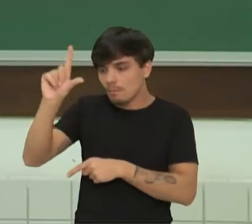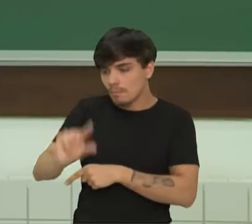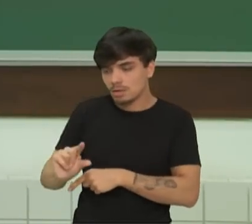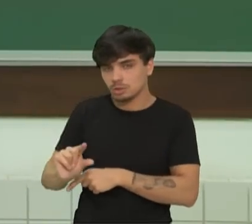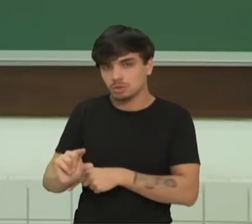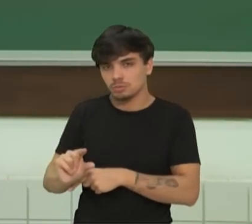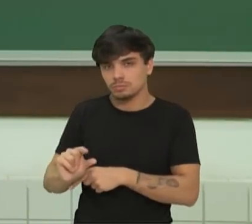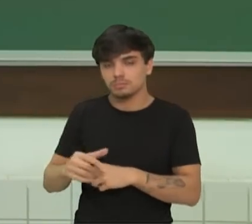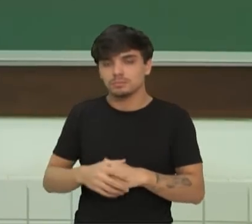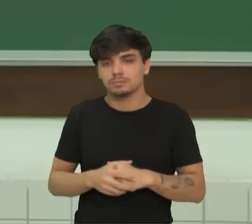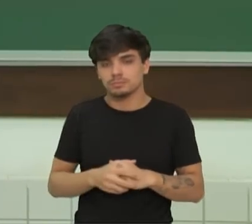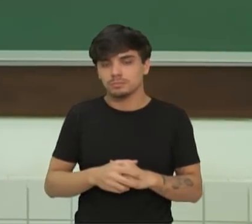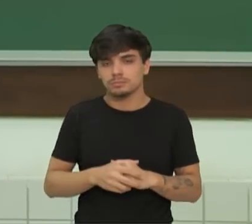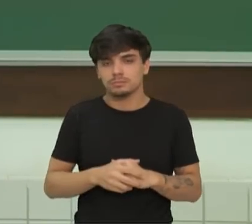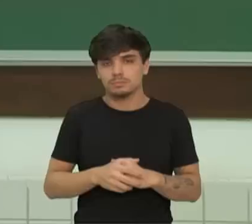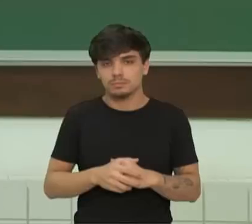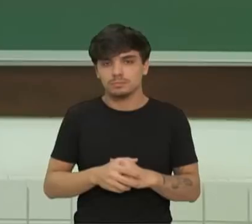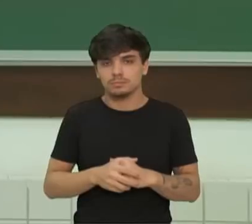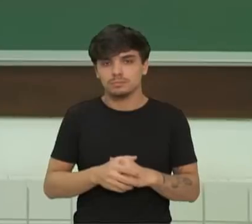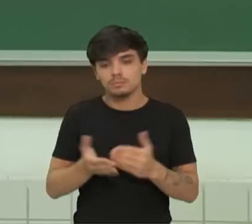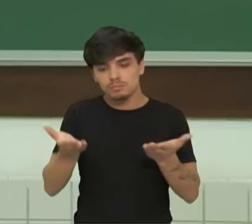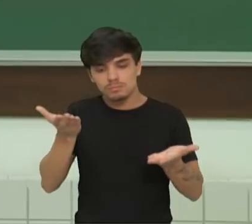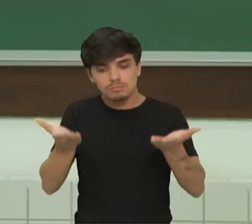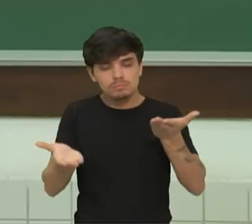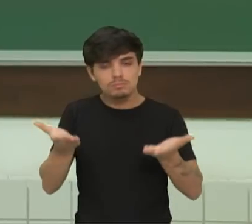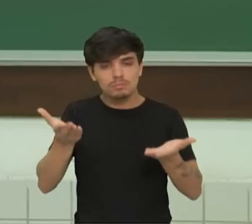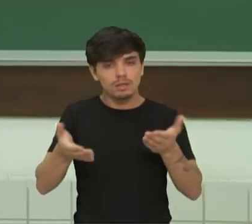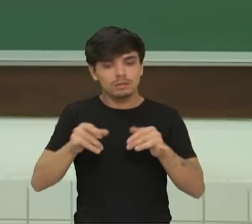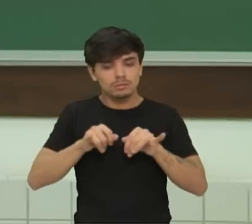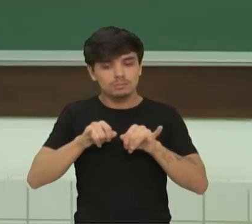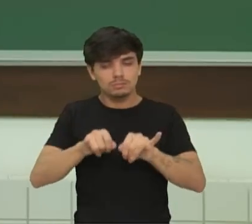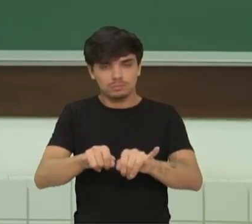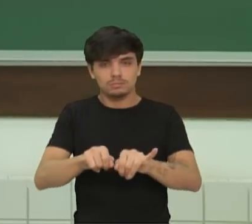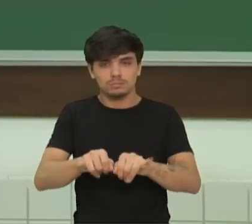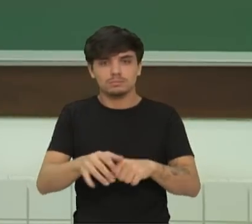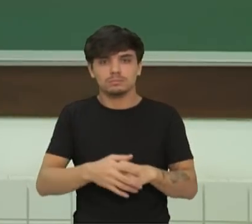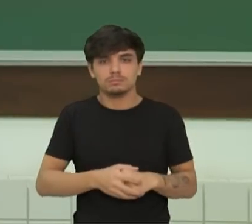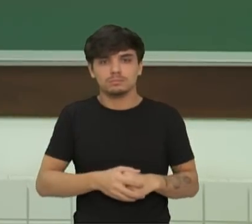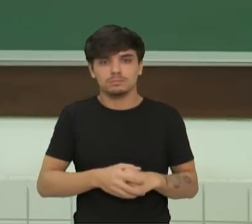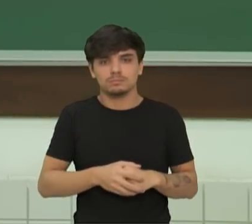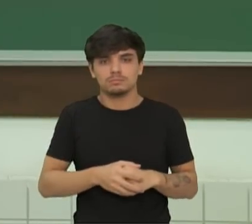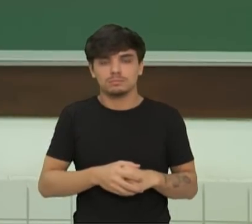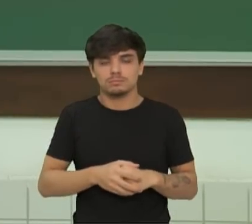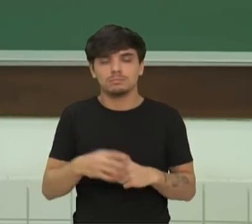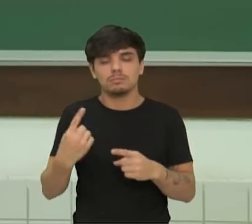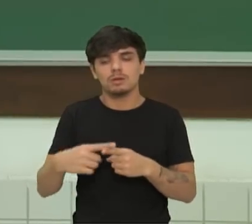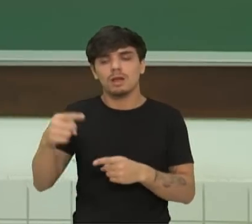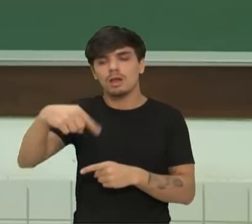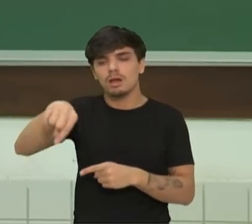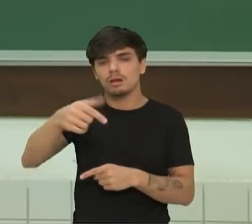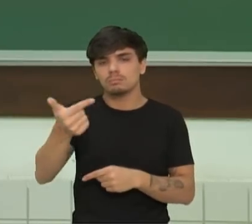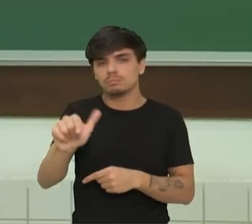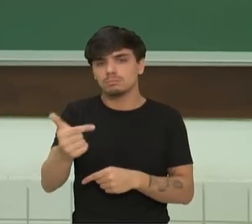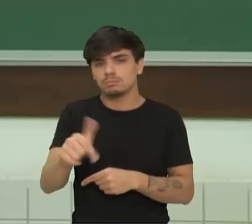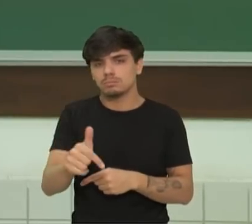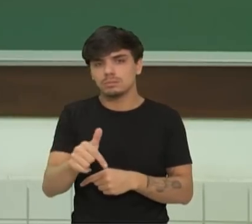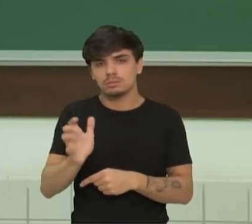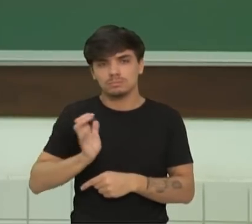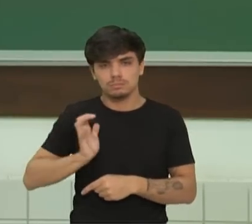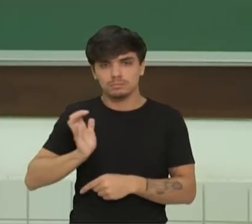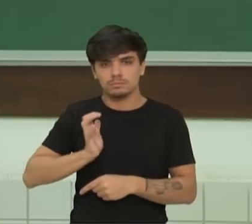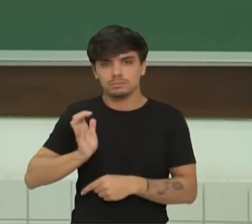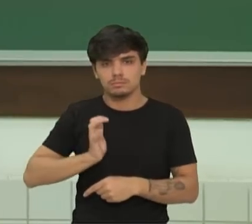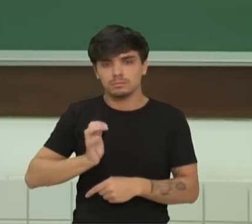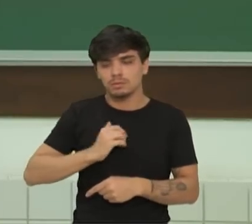ela trabalhava com a balança comercial, por causa que ela não tinha essas colônias, a riqueza que tinha